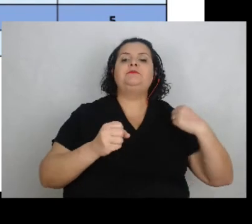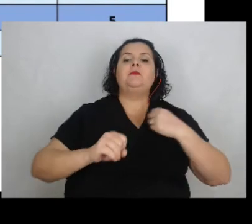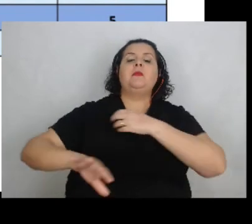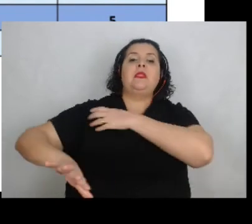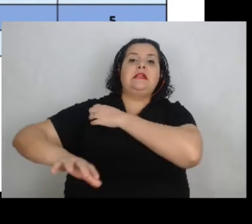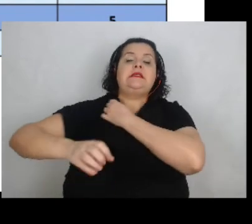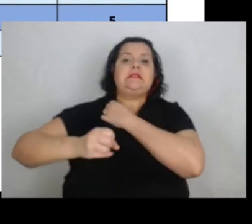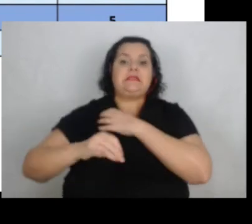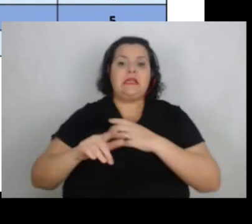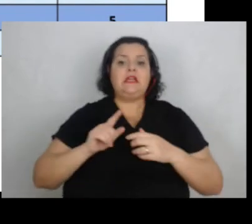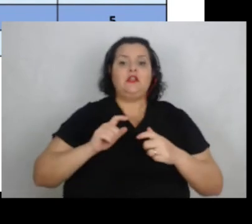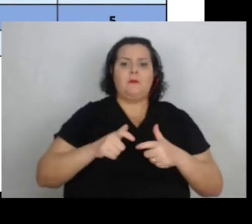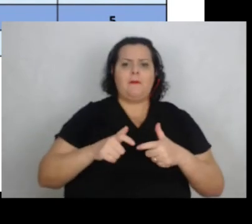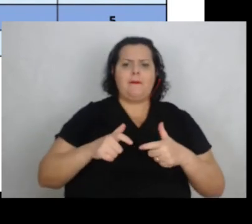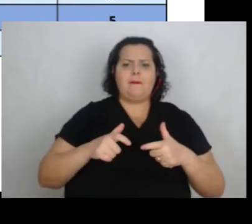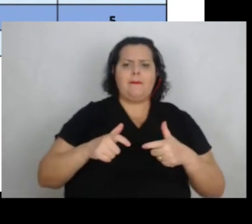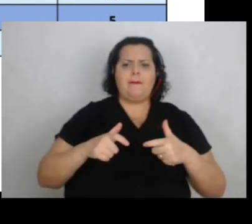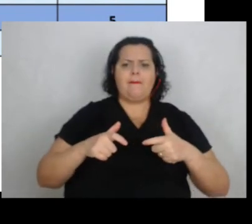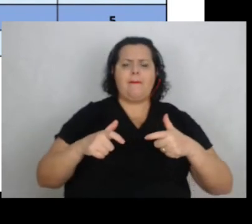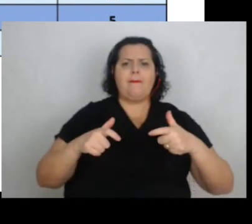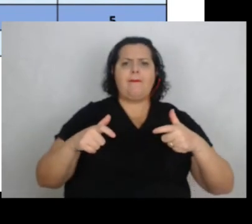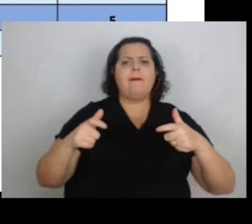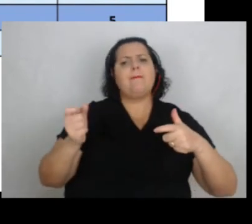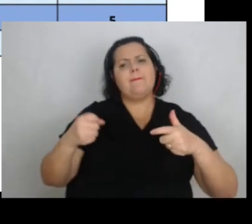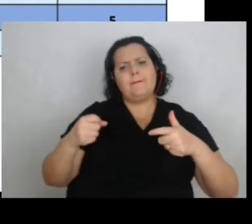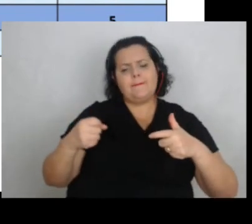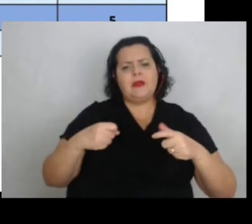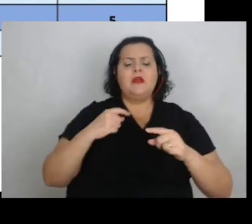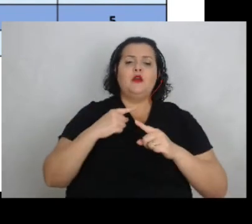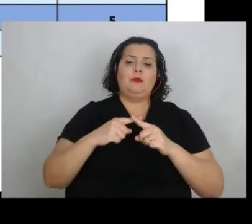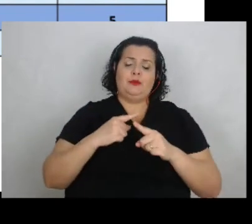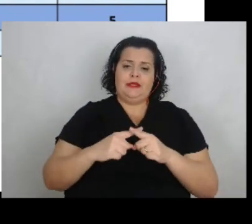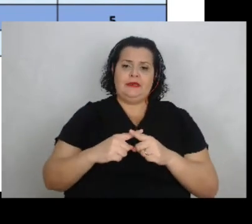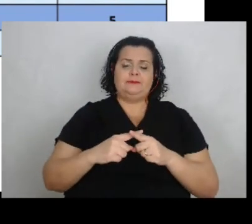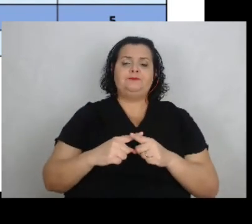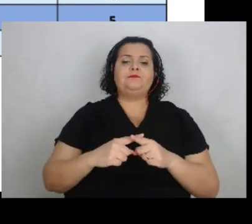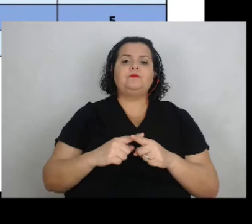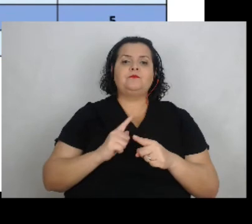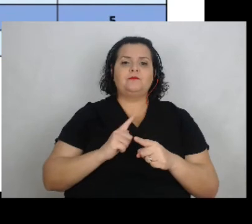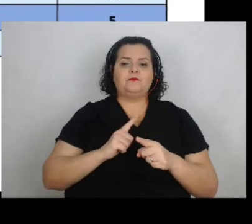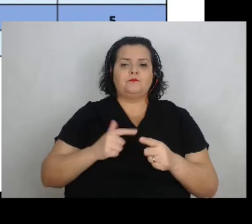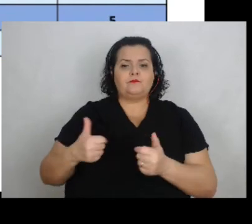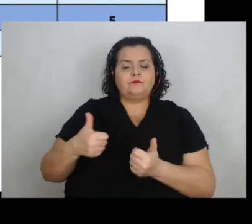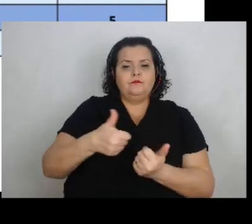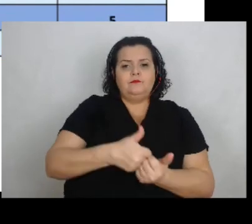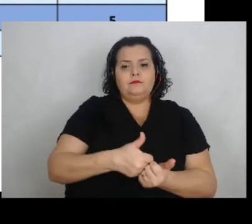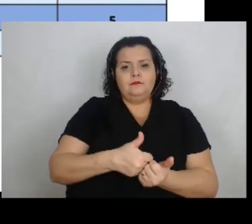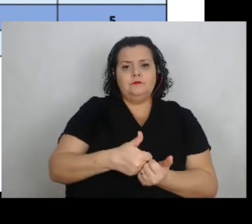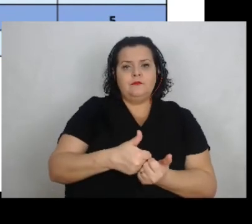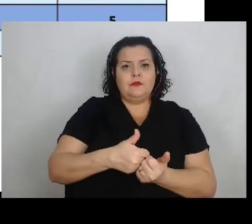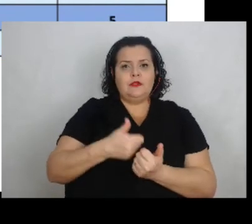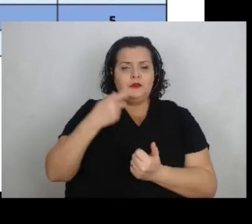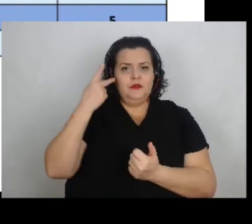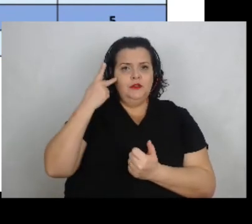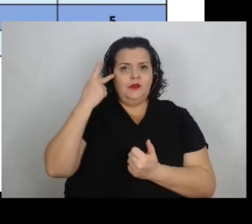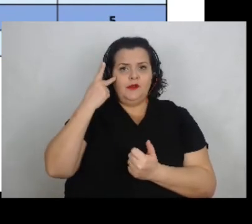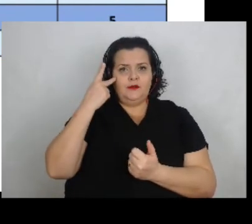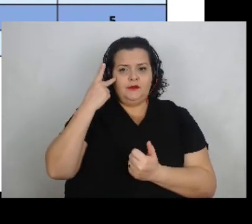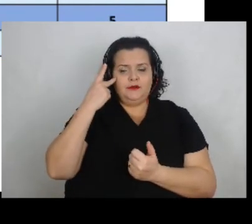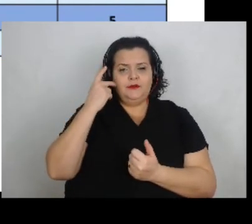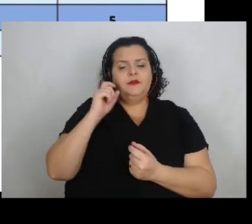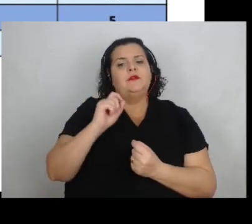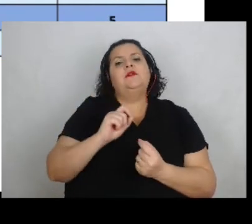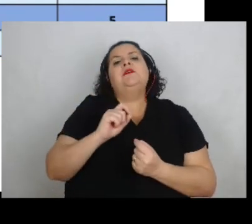do número de casos, reproduzindo numa região metropolitana, colado com a região metropolitana de São Paulo, aquilo que a gente observa